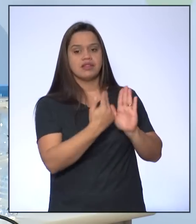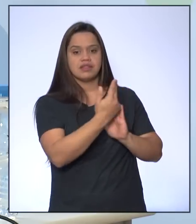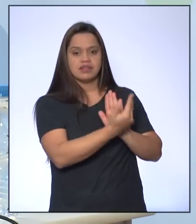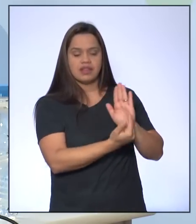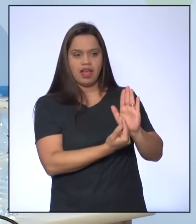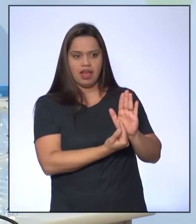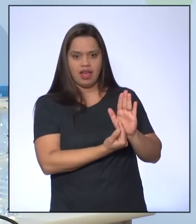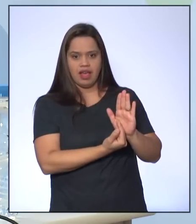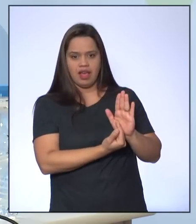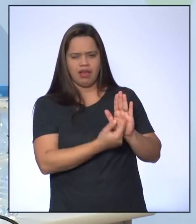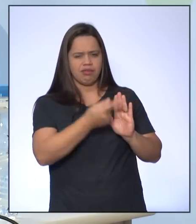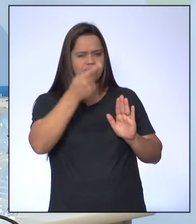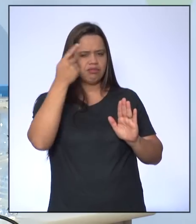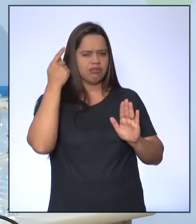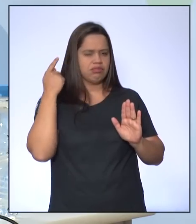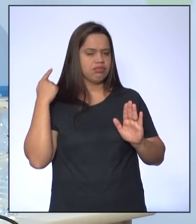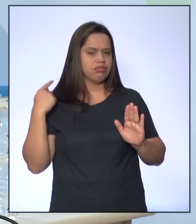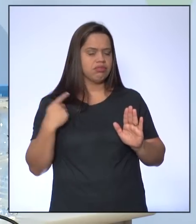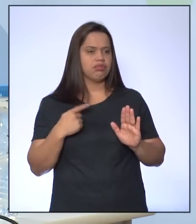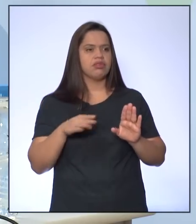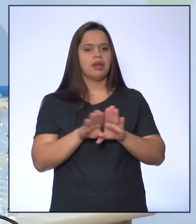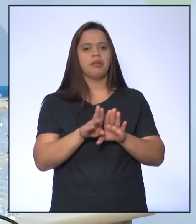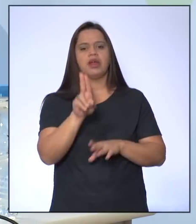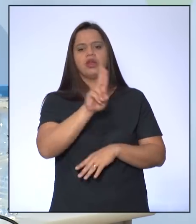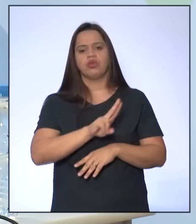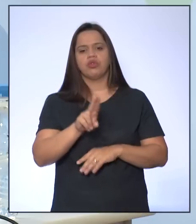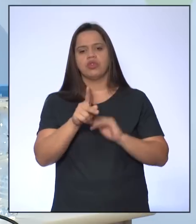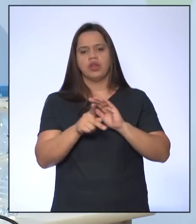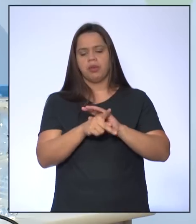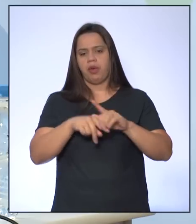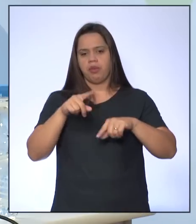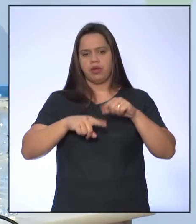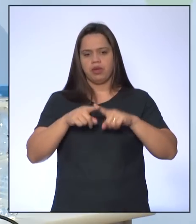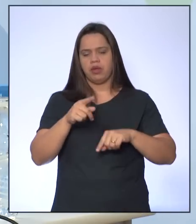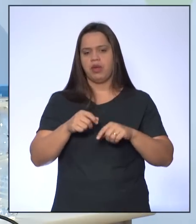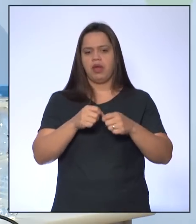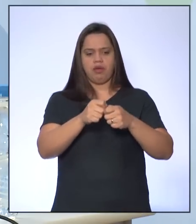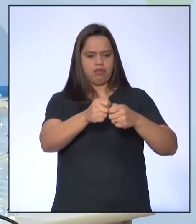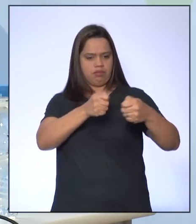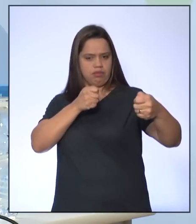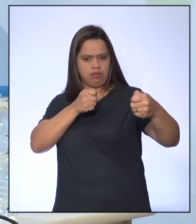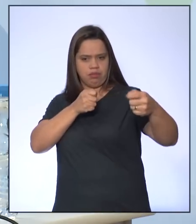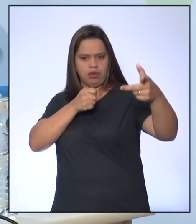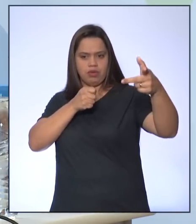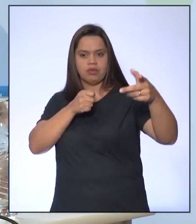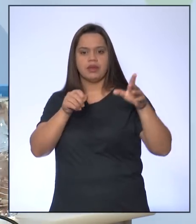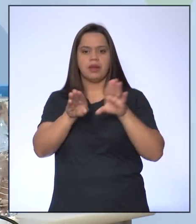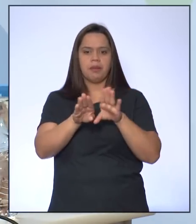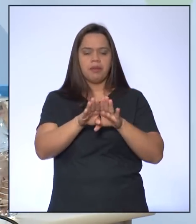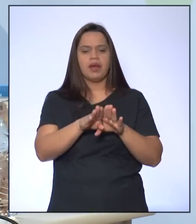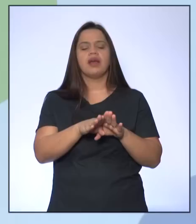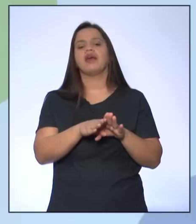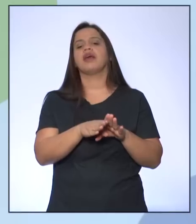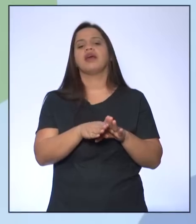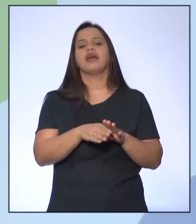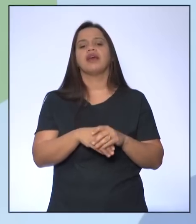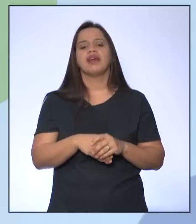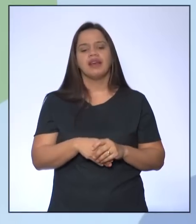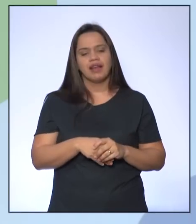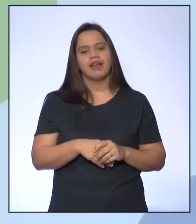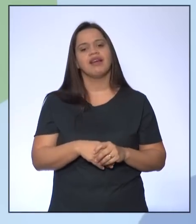que sim, através dos seus instrumentos, com o arco, com a flecha. Muito